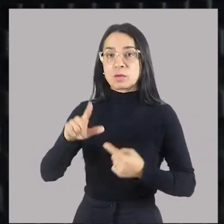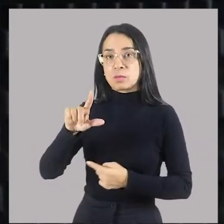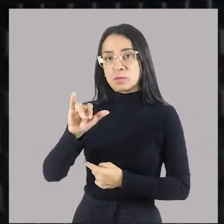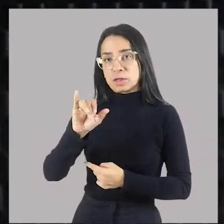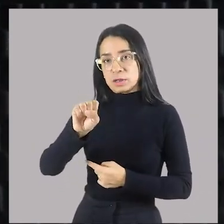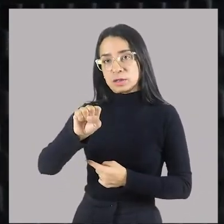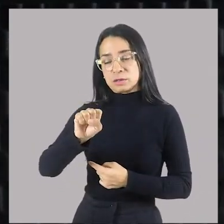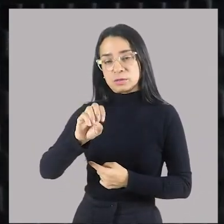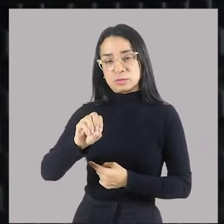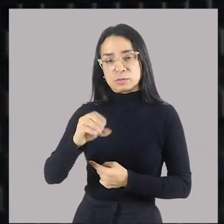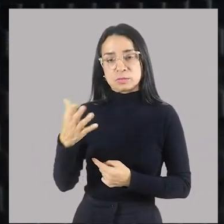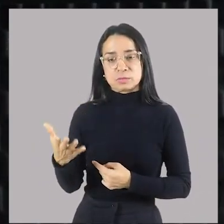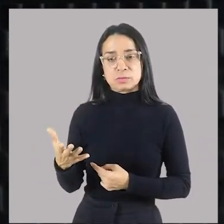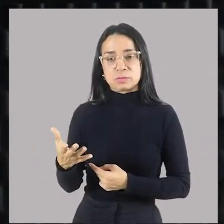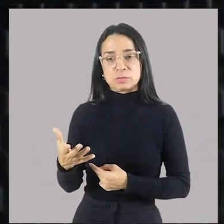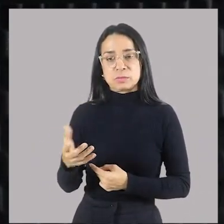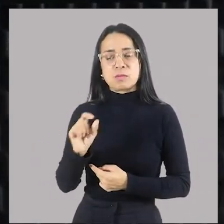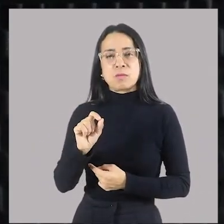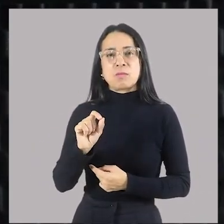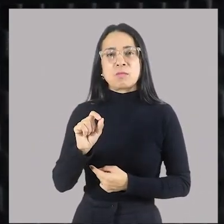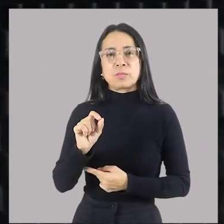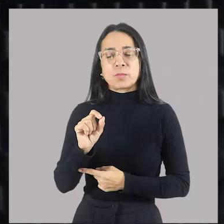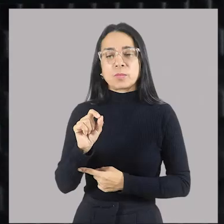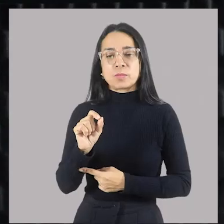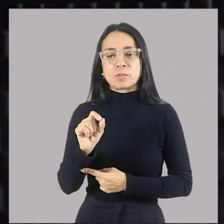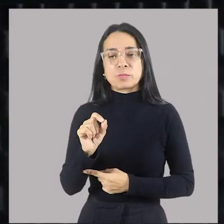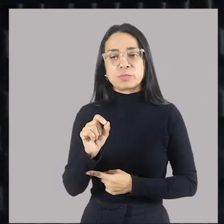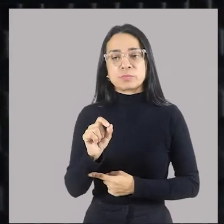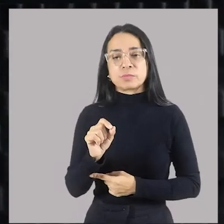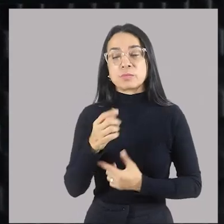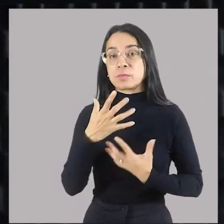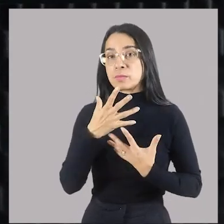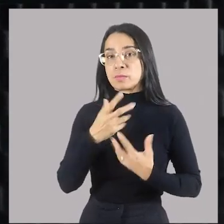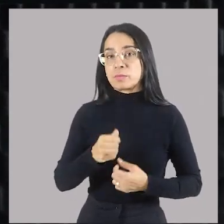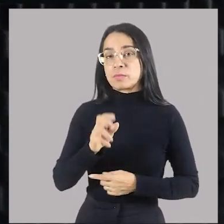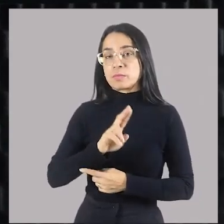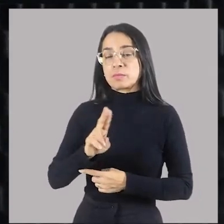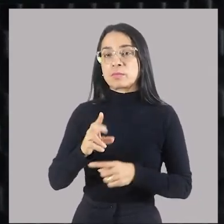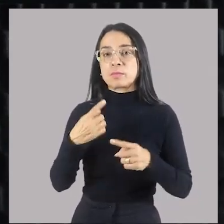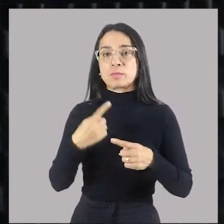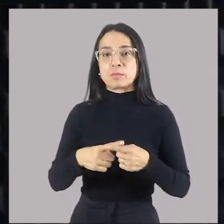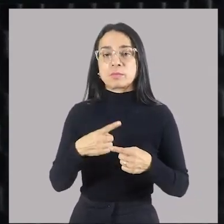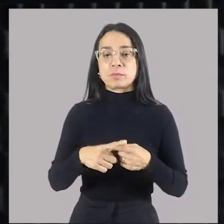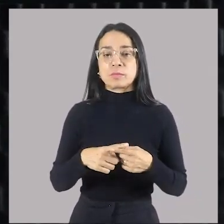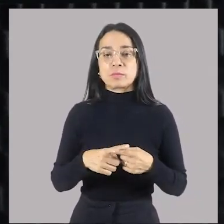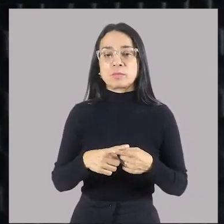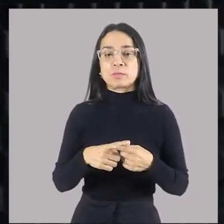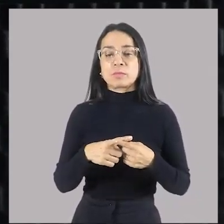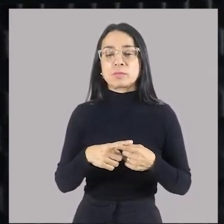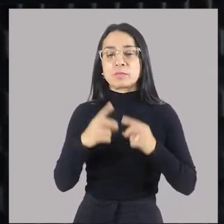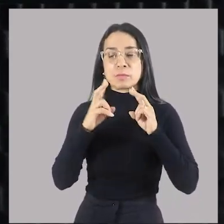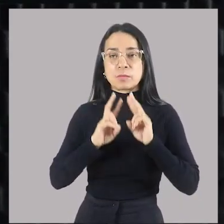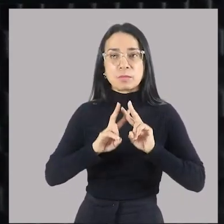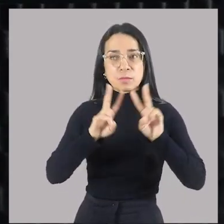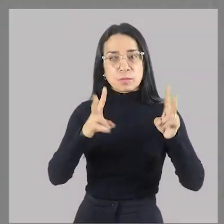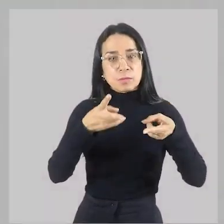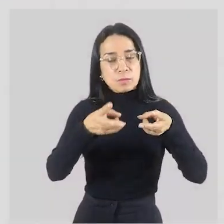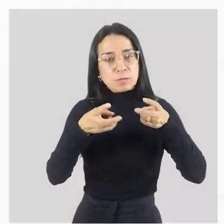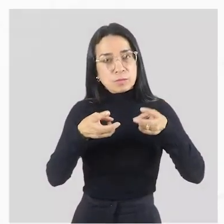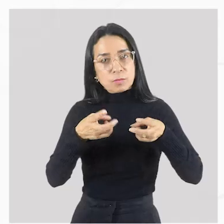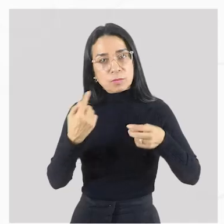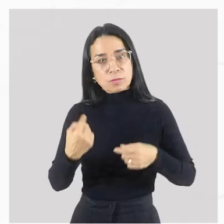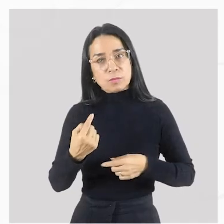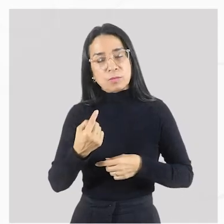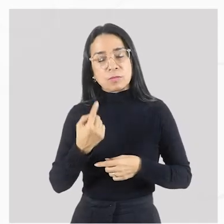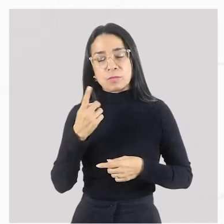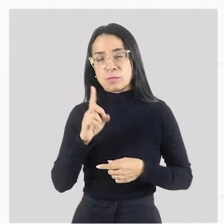liso, onde ele recebe esse nome porque, ao observá-lo, a gente não